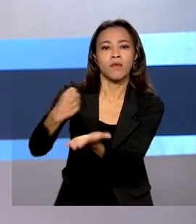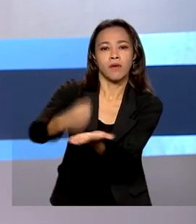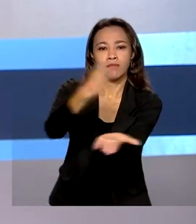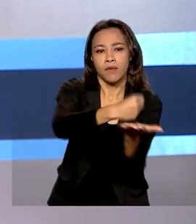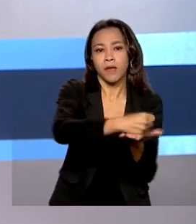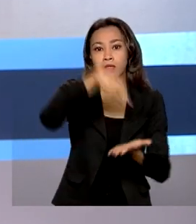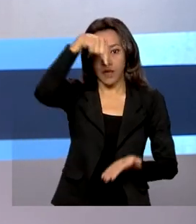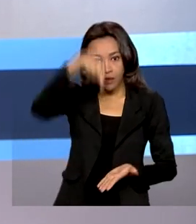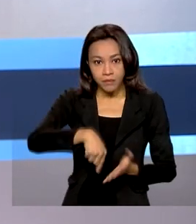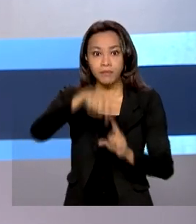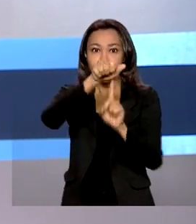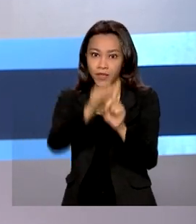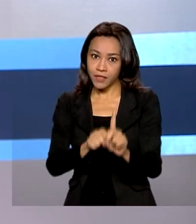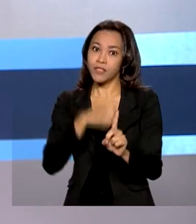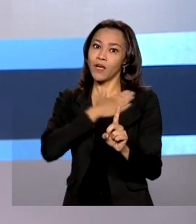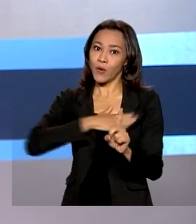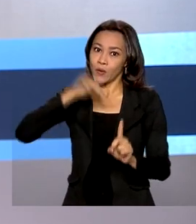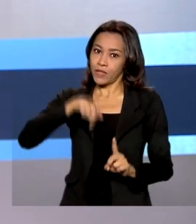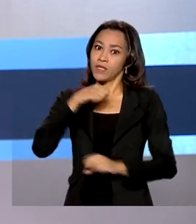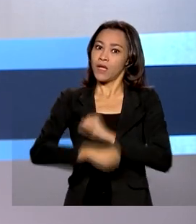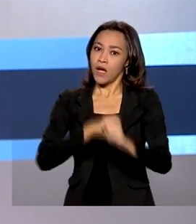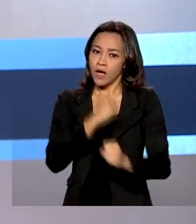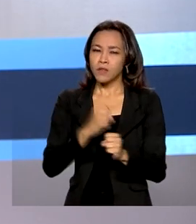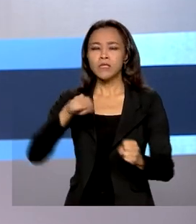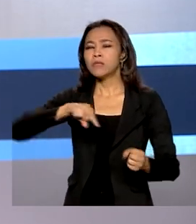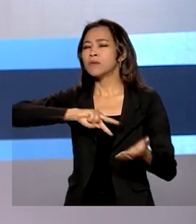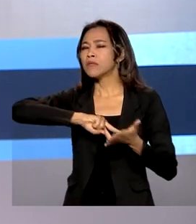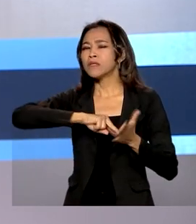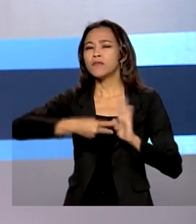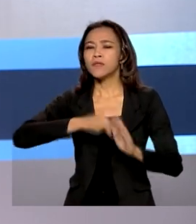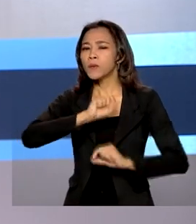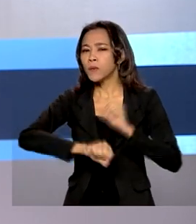agosto deste ano. O resultado representa um aumento de